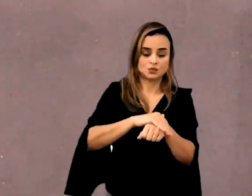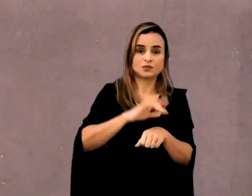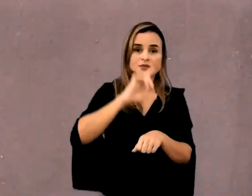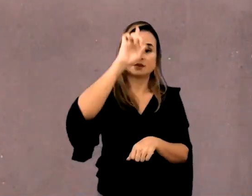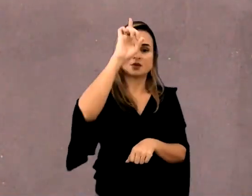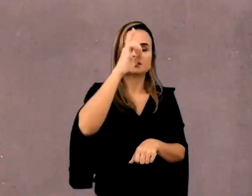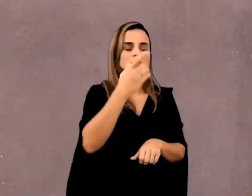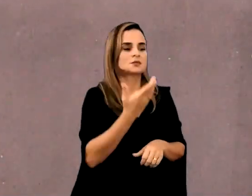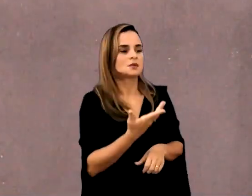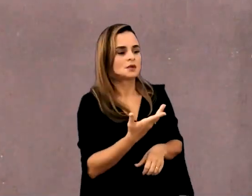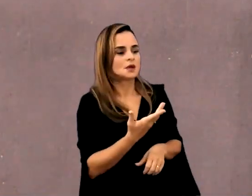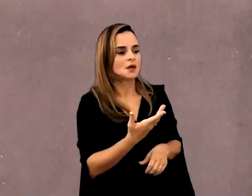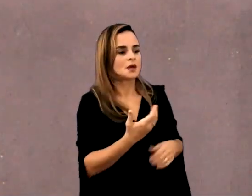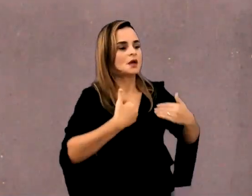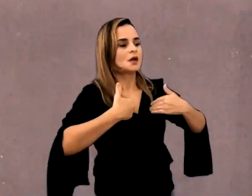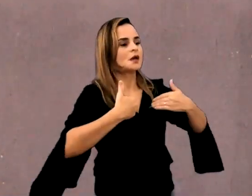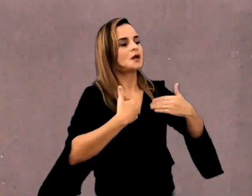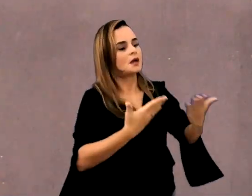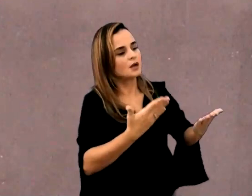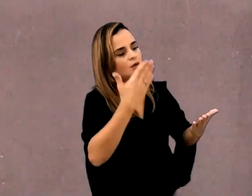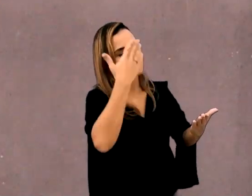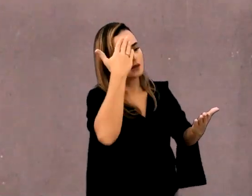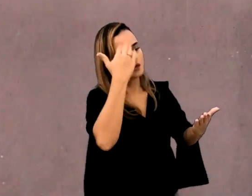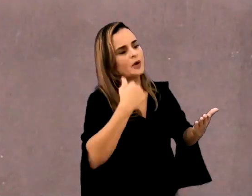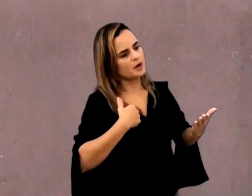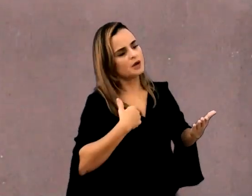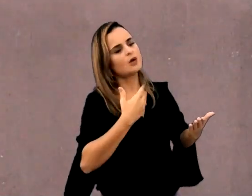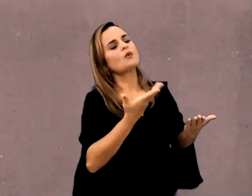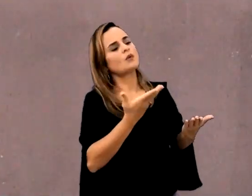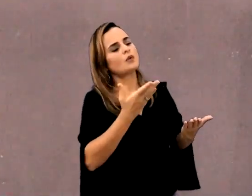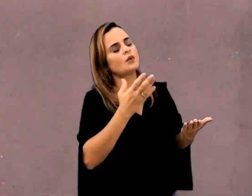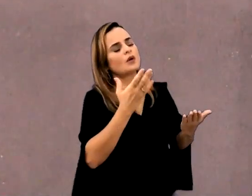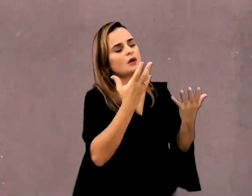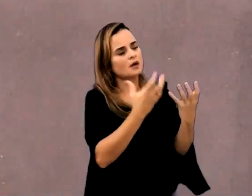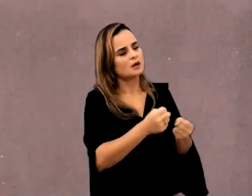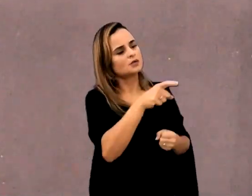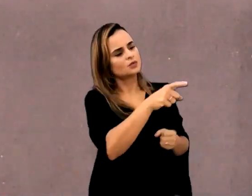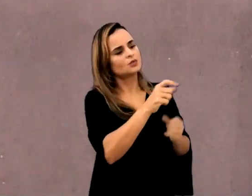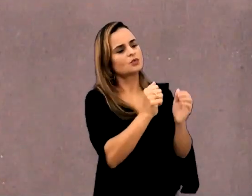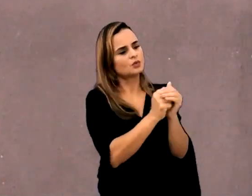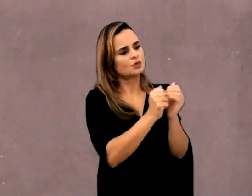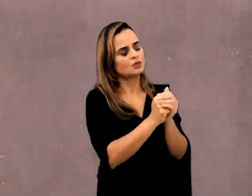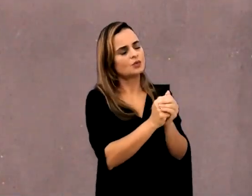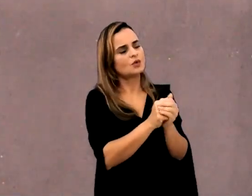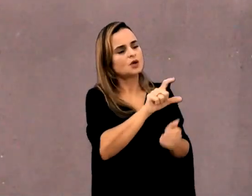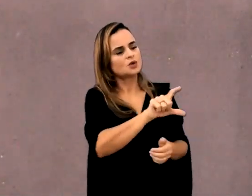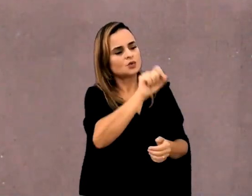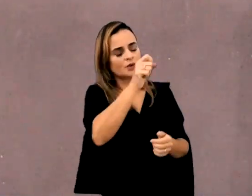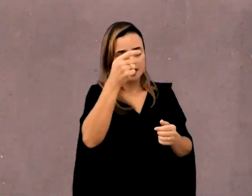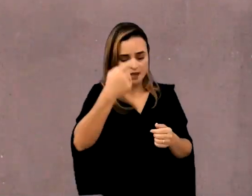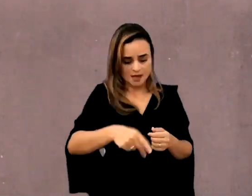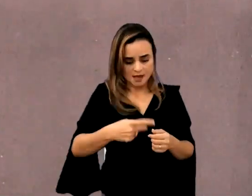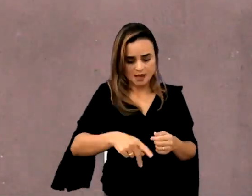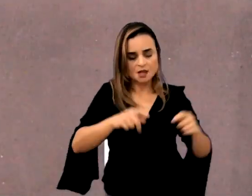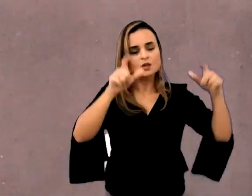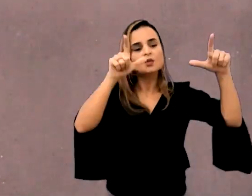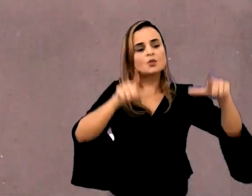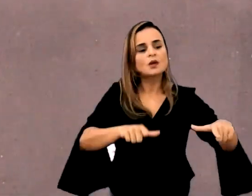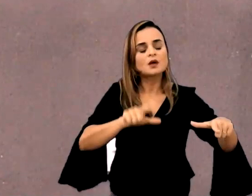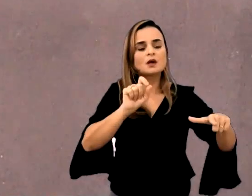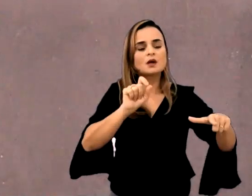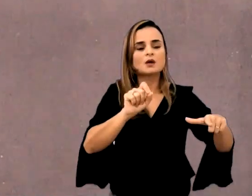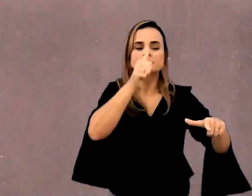Salomão e lhe disse: ouvi a tua oração, e escolhi para mim este lugar, para a casa do